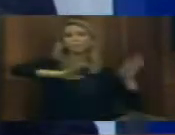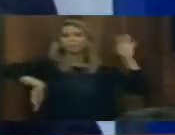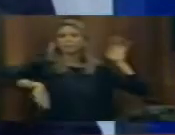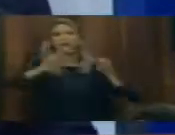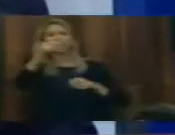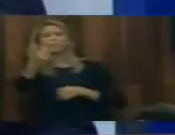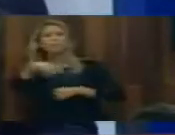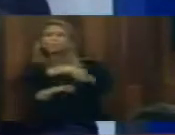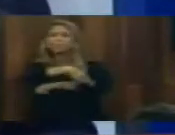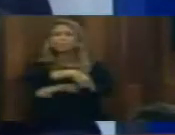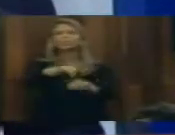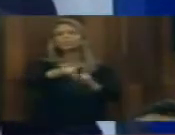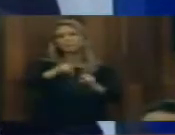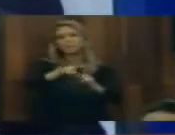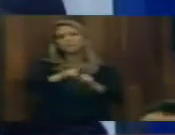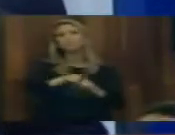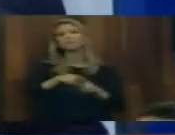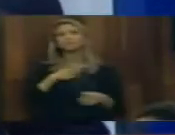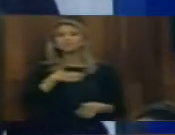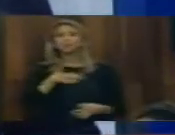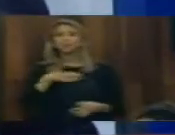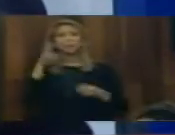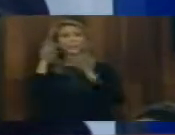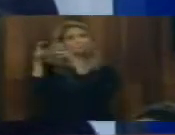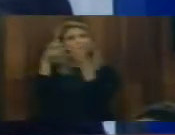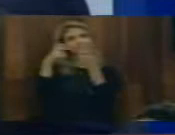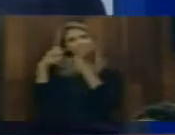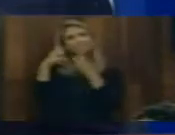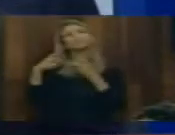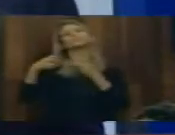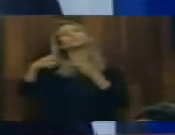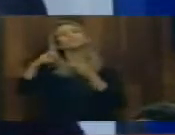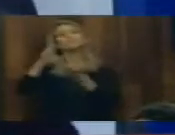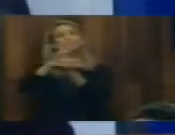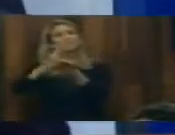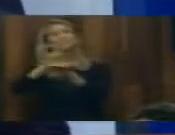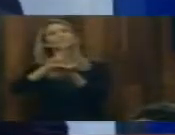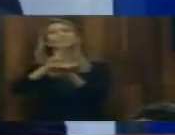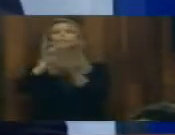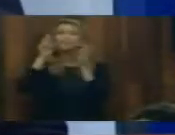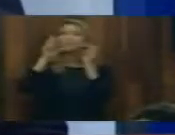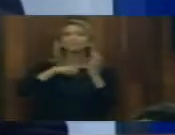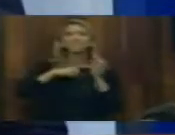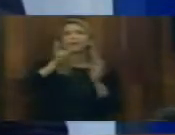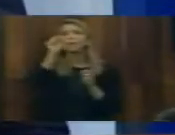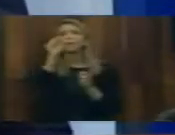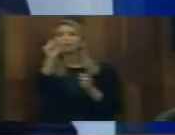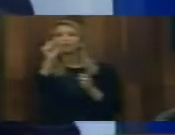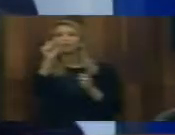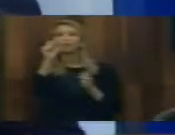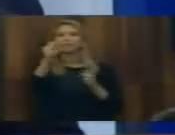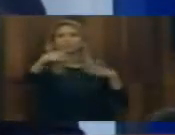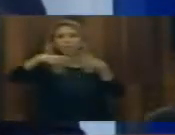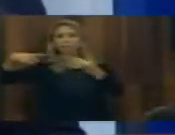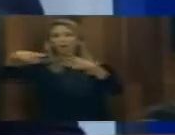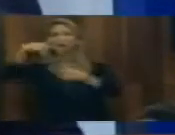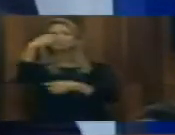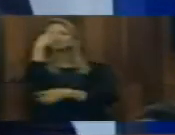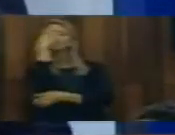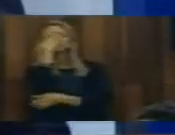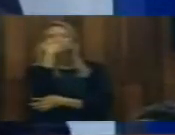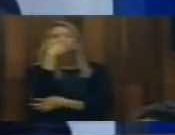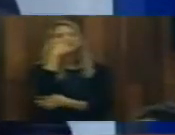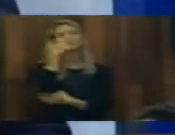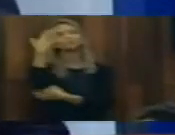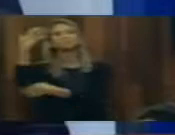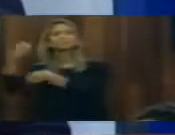E uma coisa que vem atraindo adeptos à nossa região são as belezas naturais. Nós lançamos ano passado um